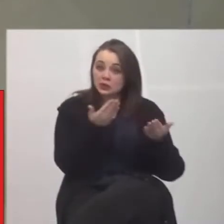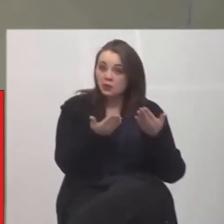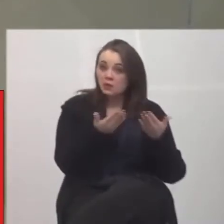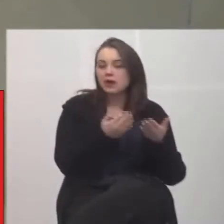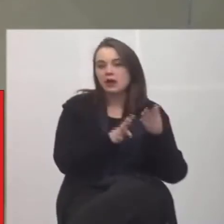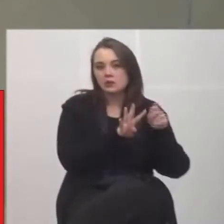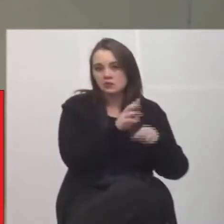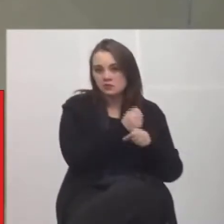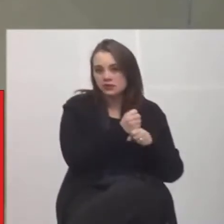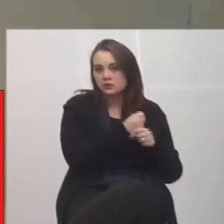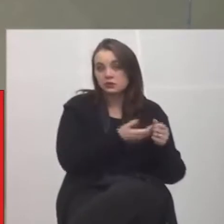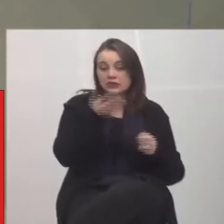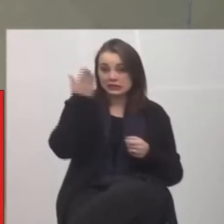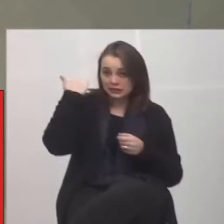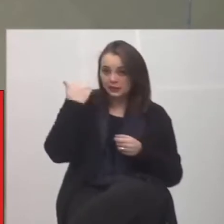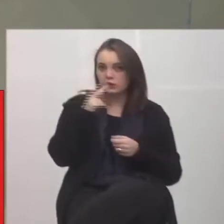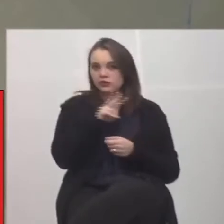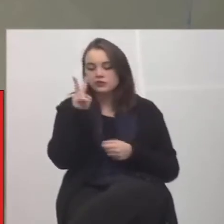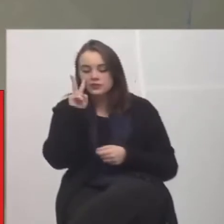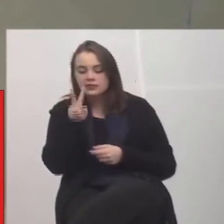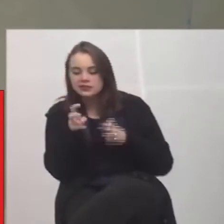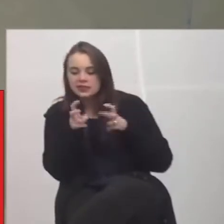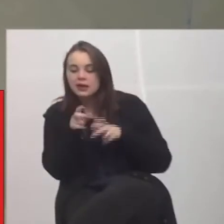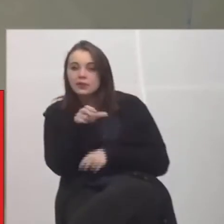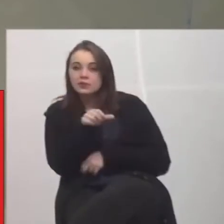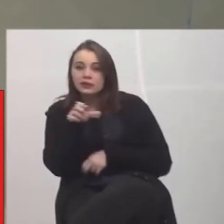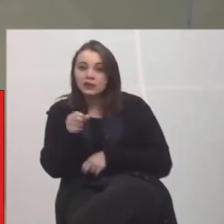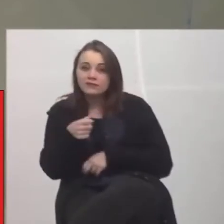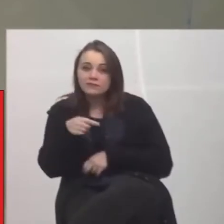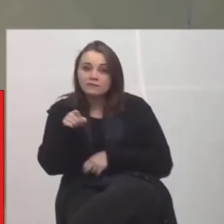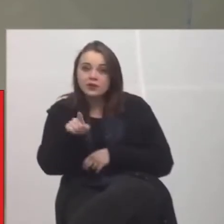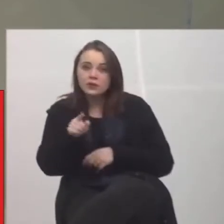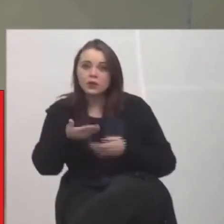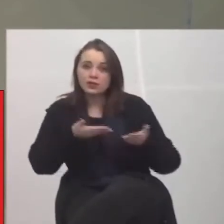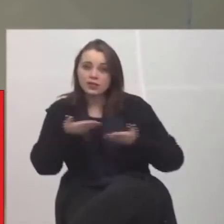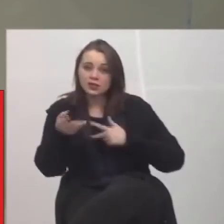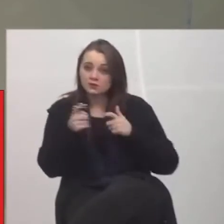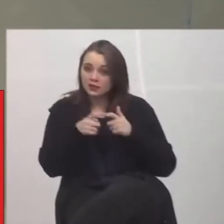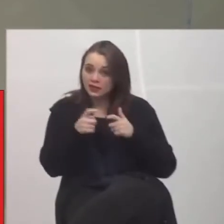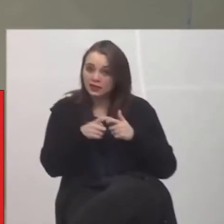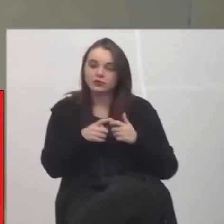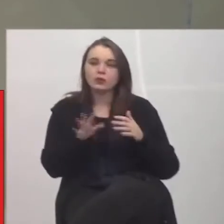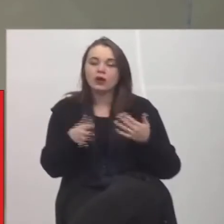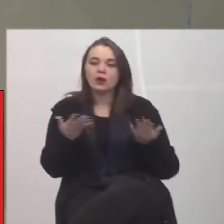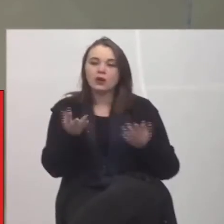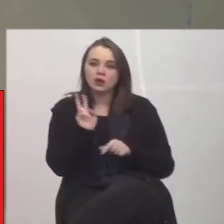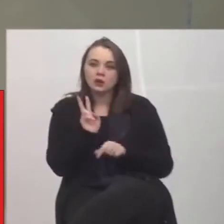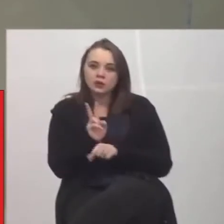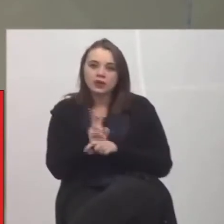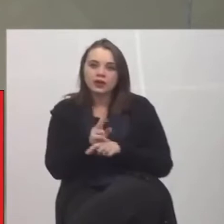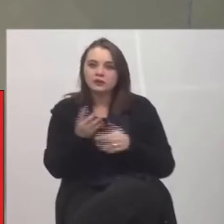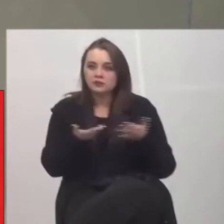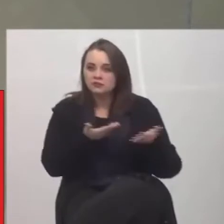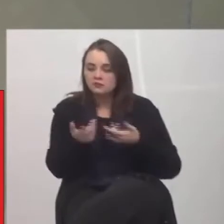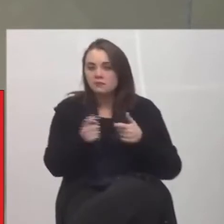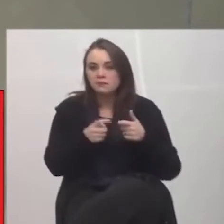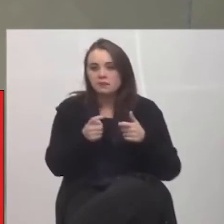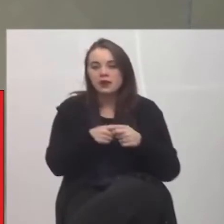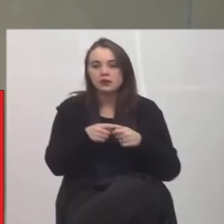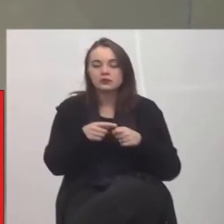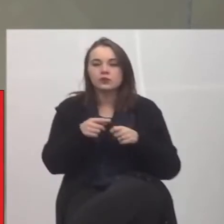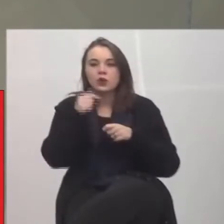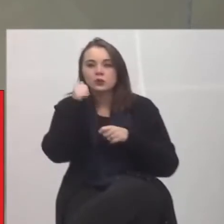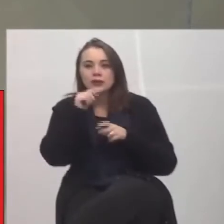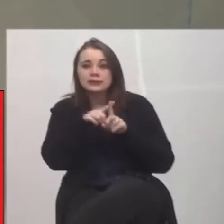de 99, um pouco mais de 99 mil consultas. As consultas de pré-natal também estão numa estabilidade,